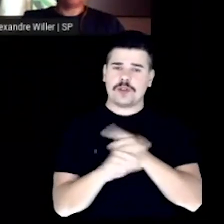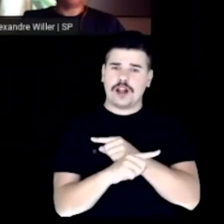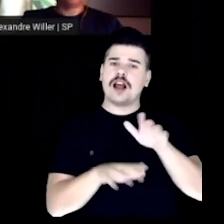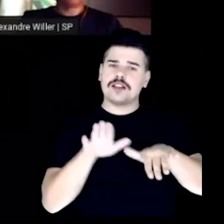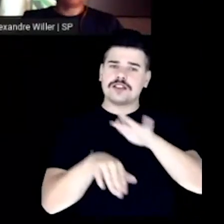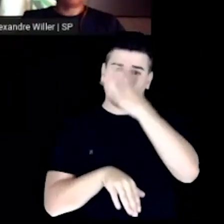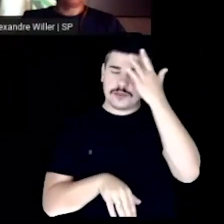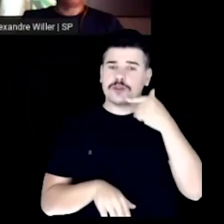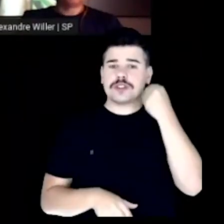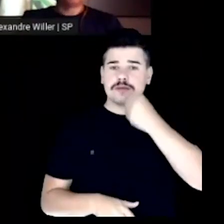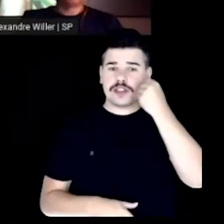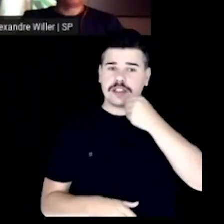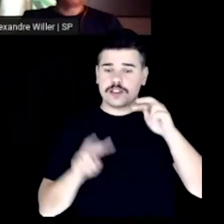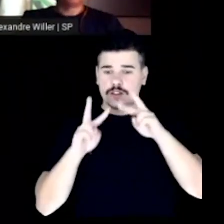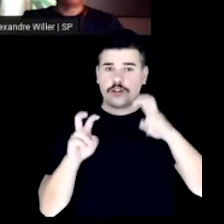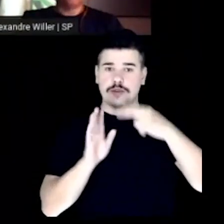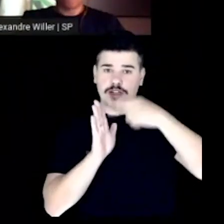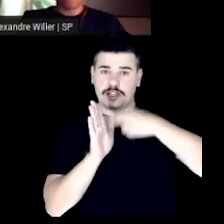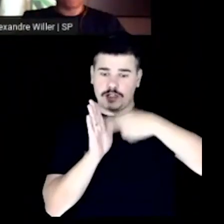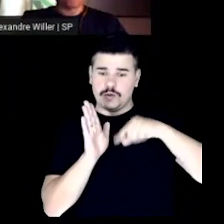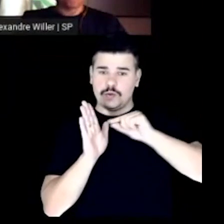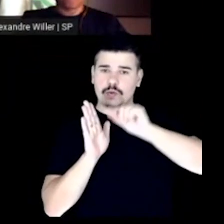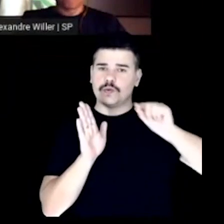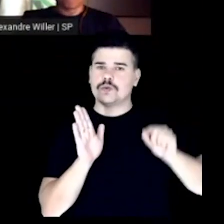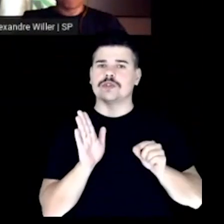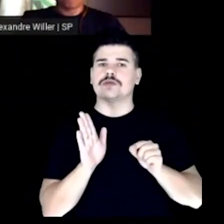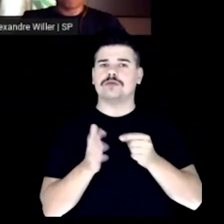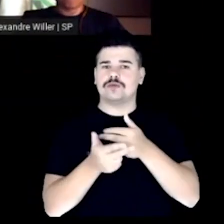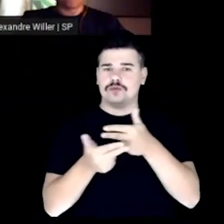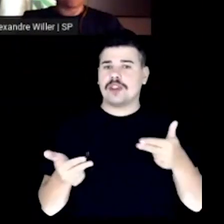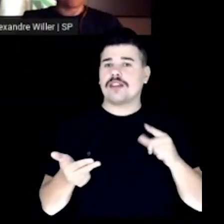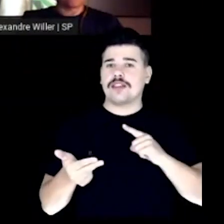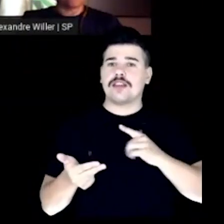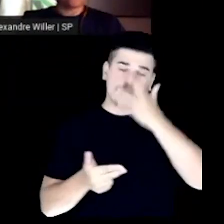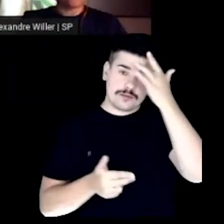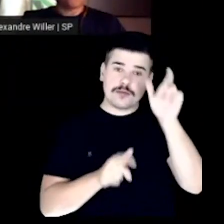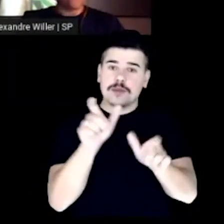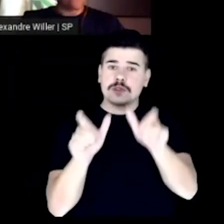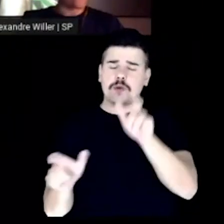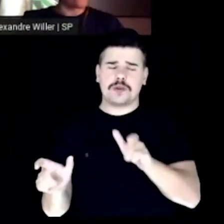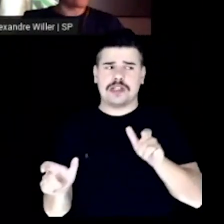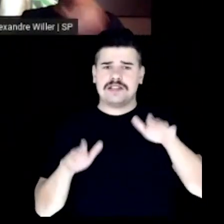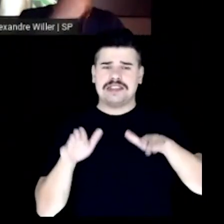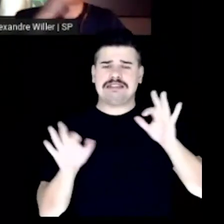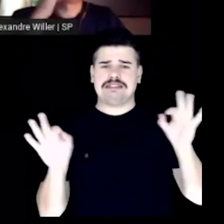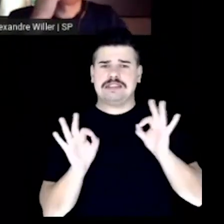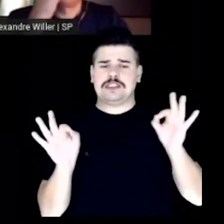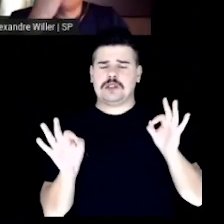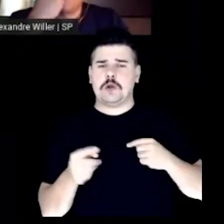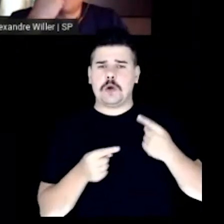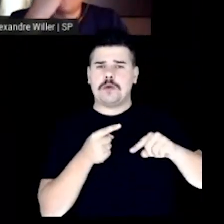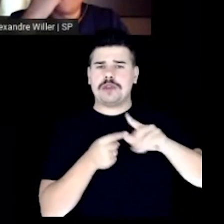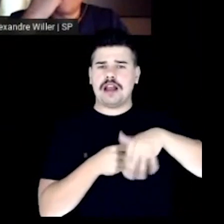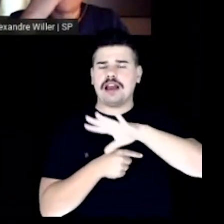tem o contrário, tem pessoas que tiveram uma experiência de leitura e que para a pessoa aquilo não teve